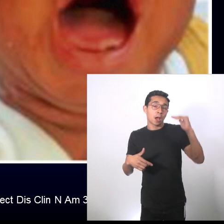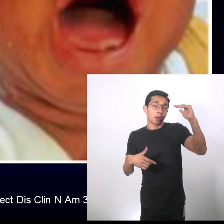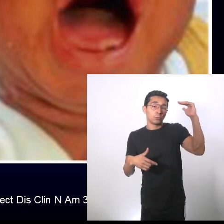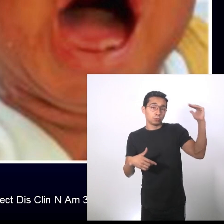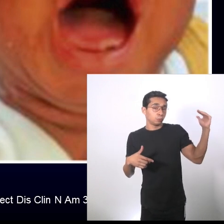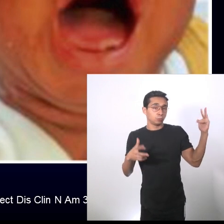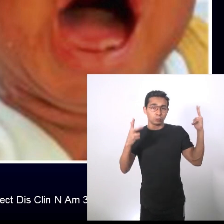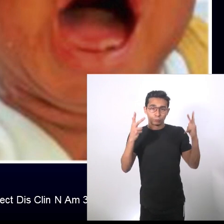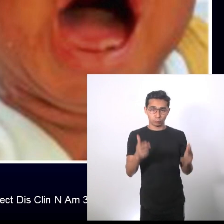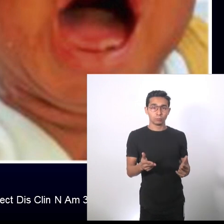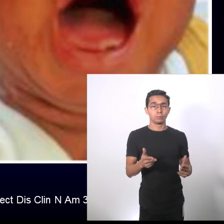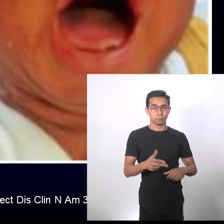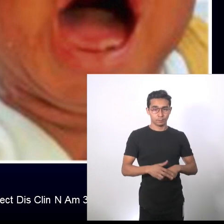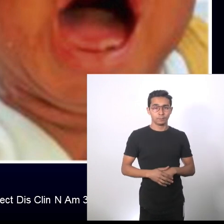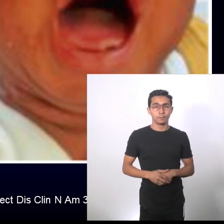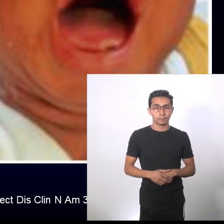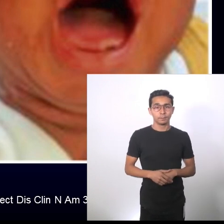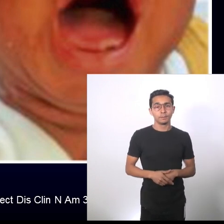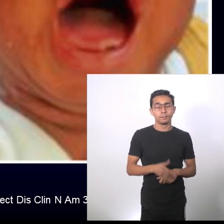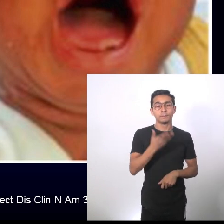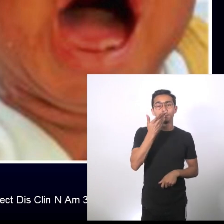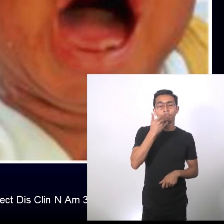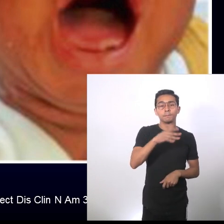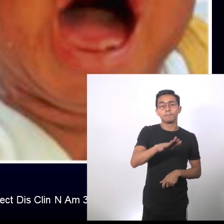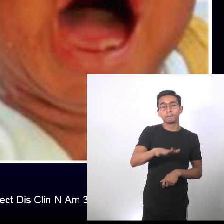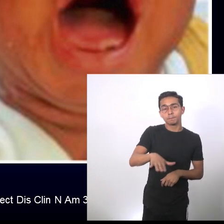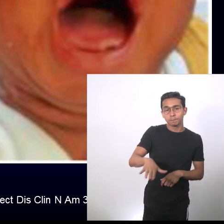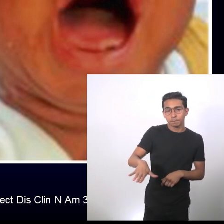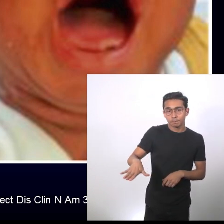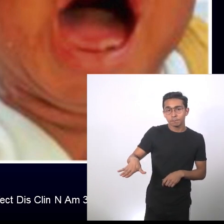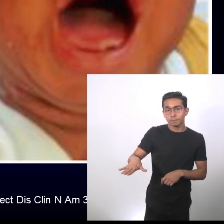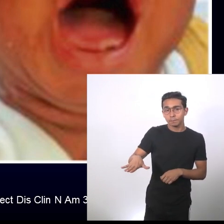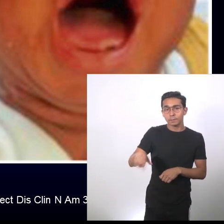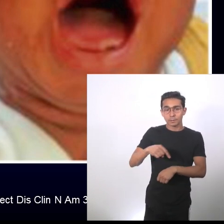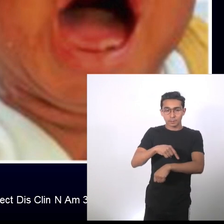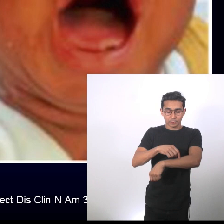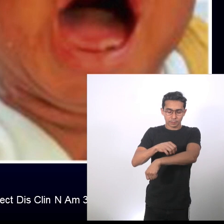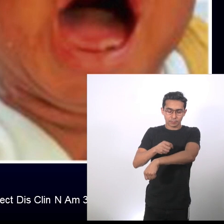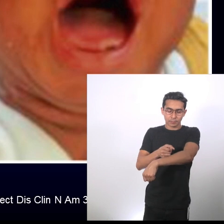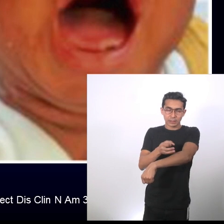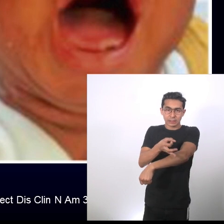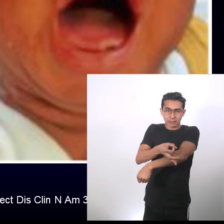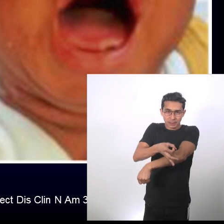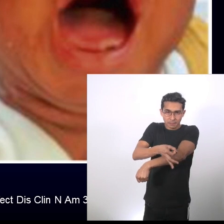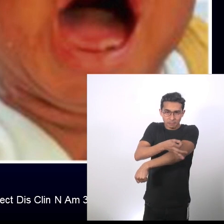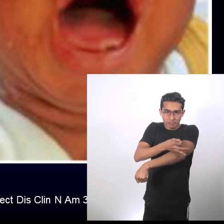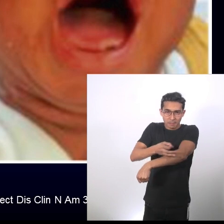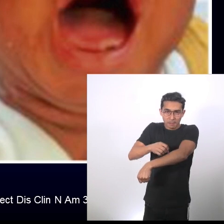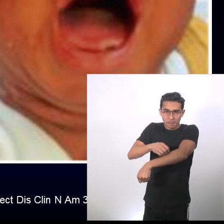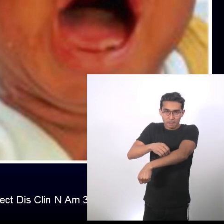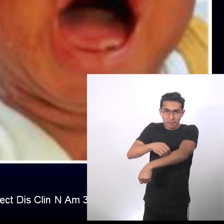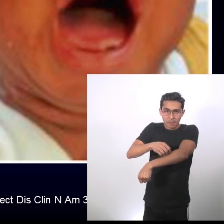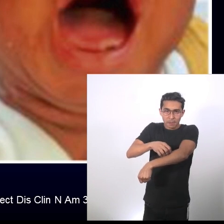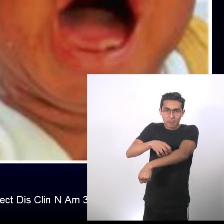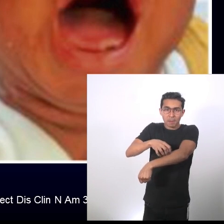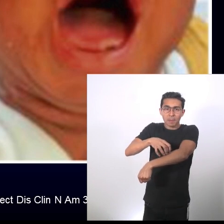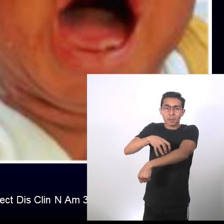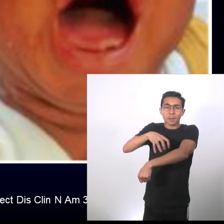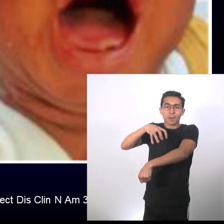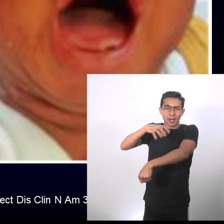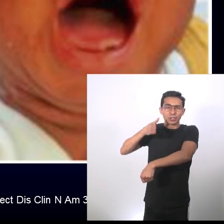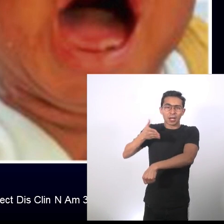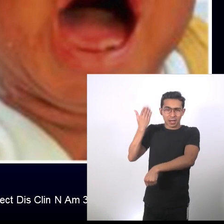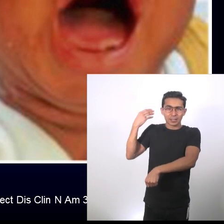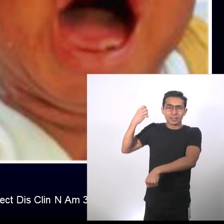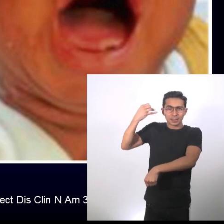Em crianças também, vamos dizer, o rush, a erupção cutânea, que tem aquela progressão descrita de forma